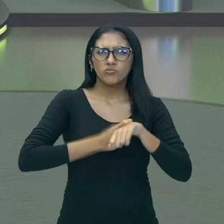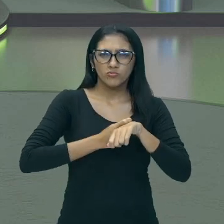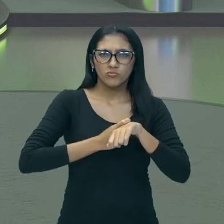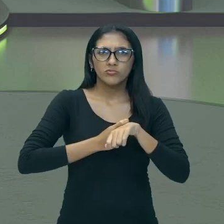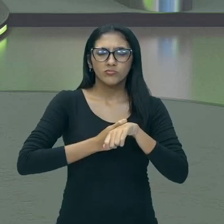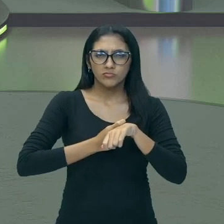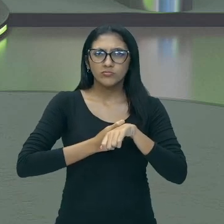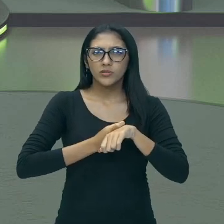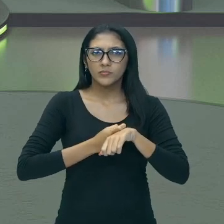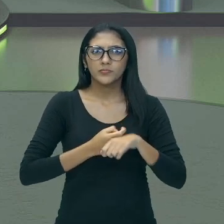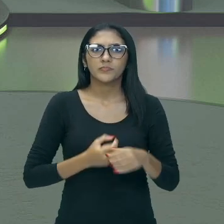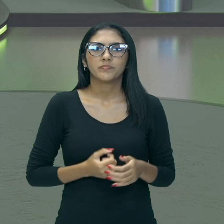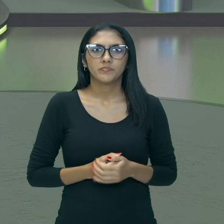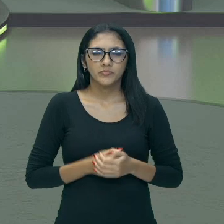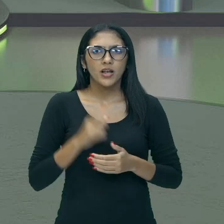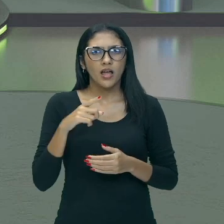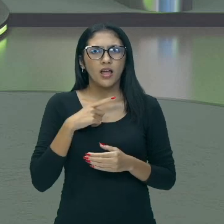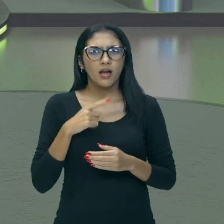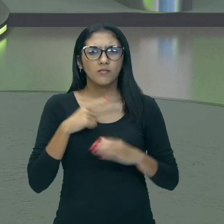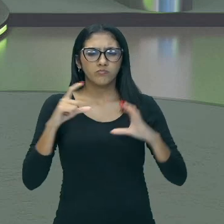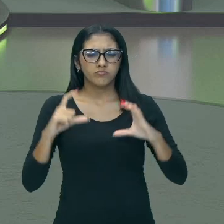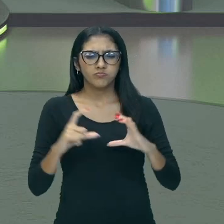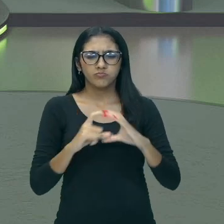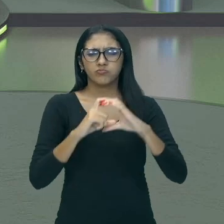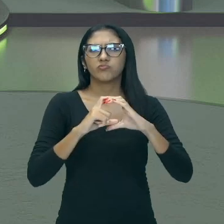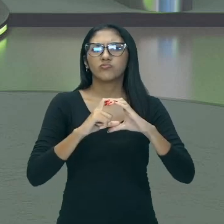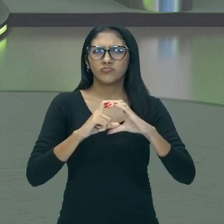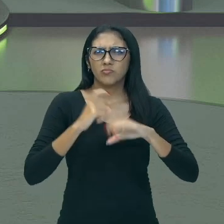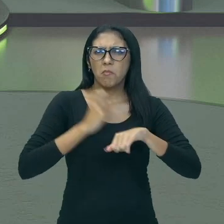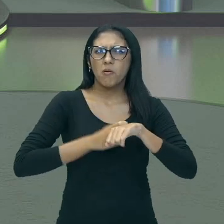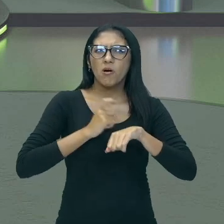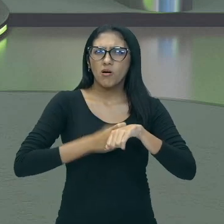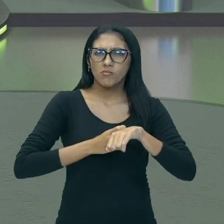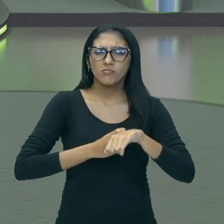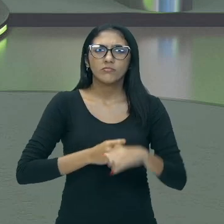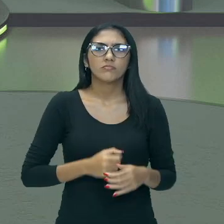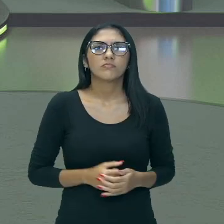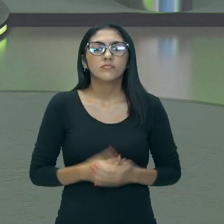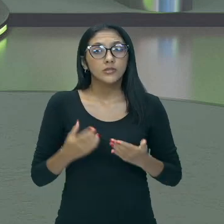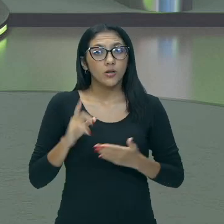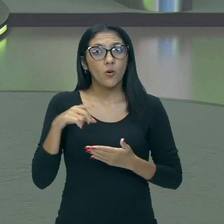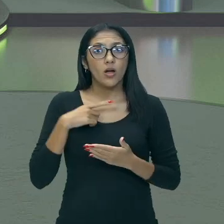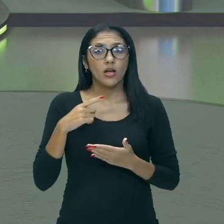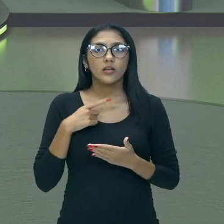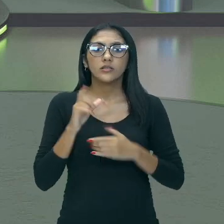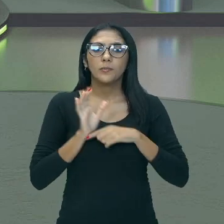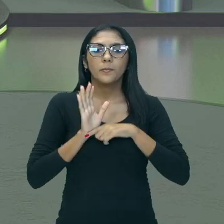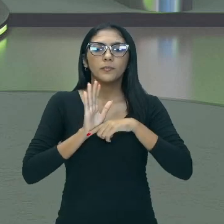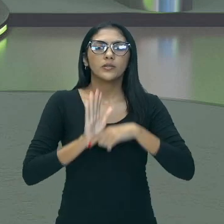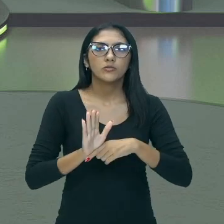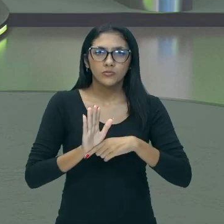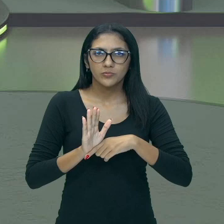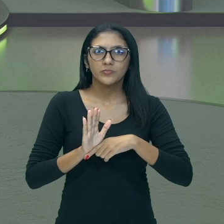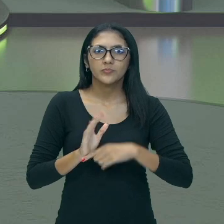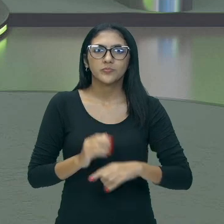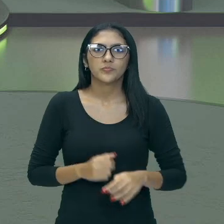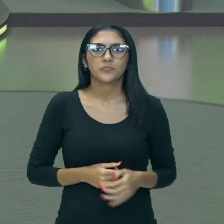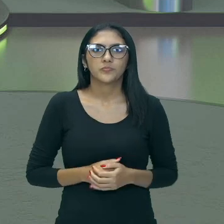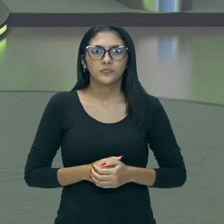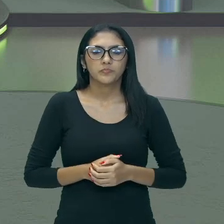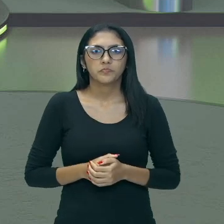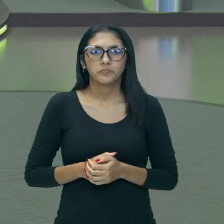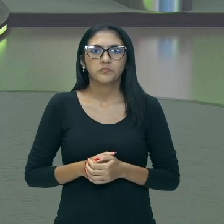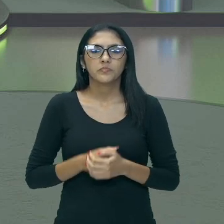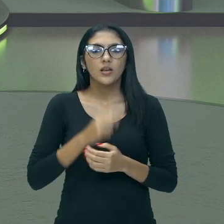forma rígida de esfera, tá? Então Dalton veio trazer essa contribuição. Logo em